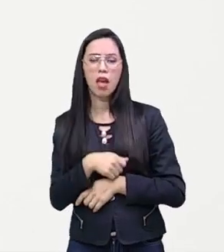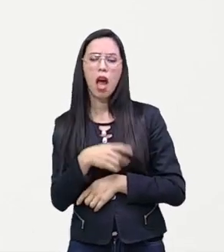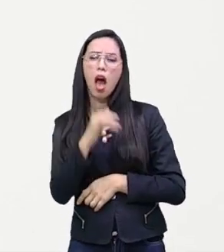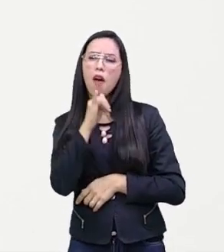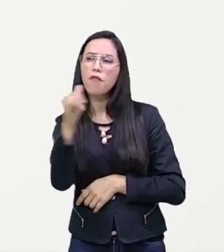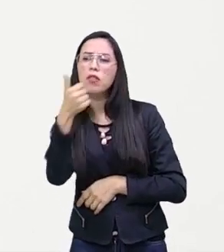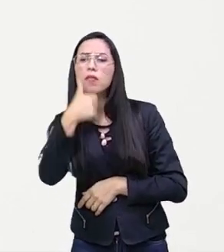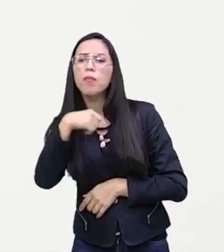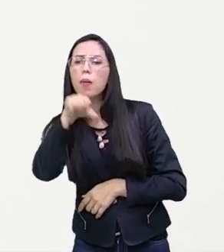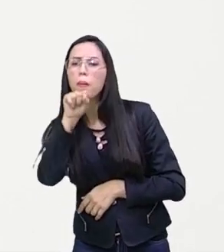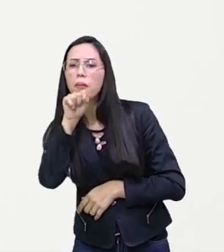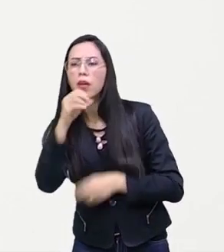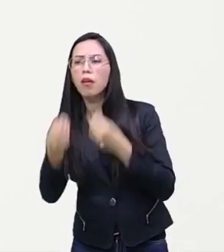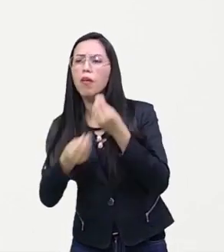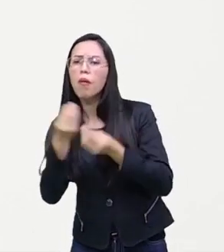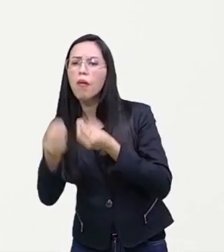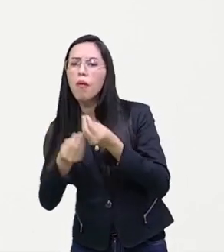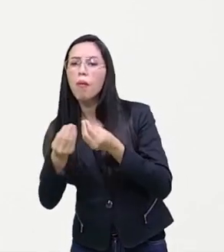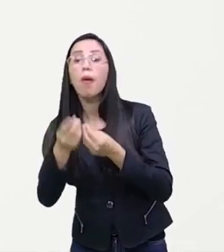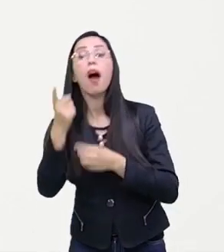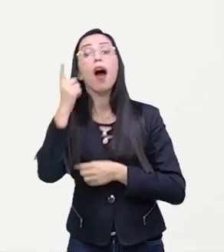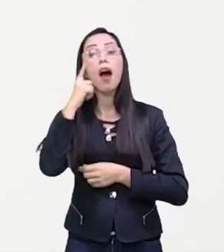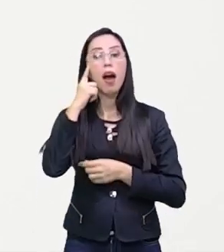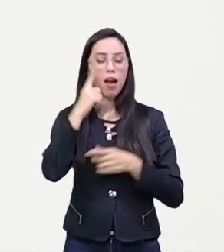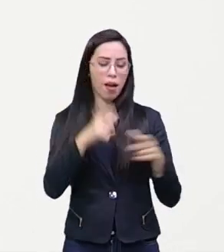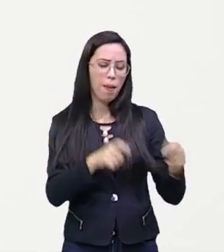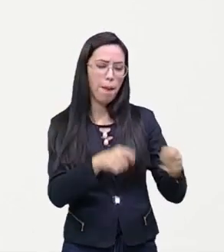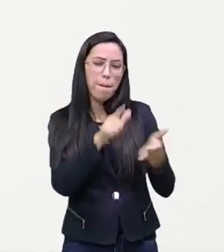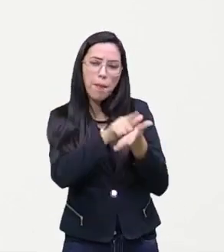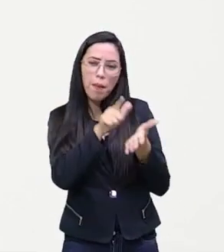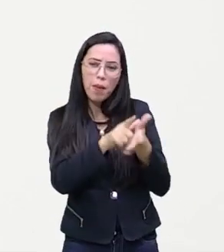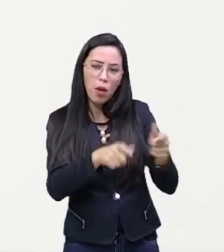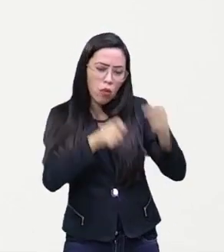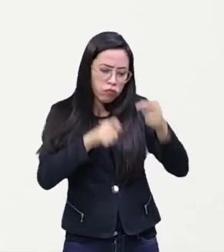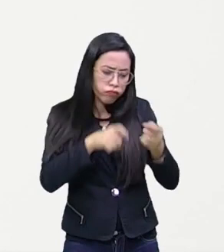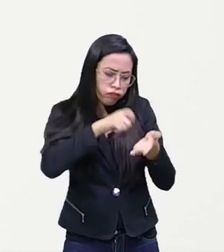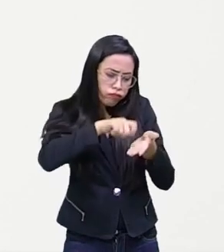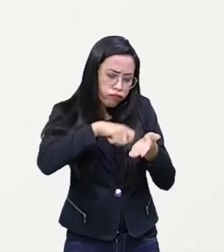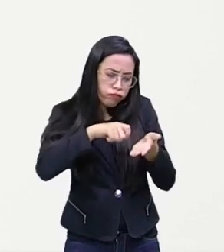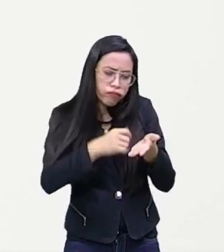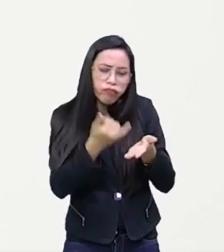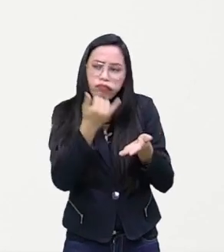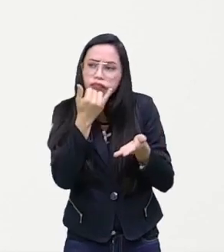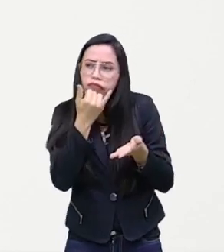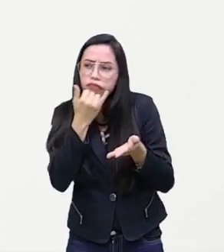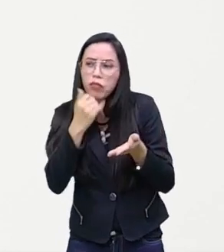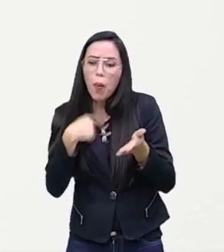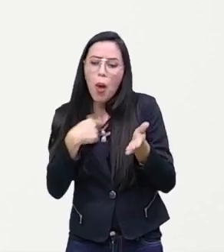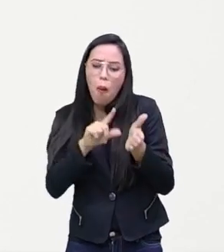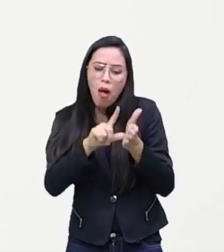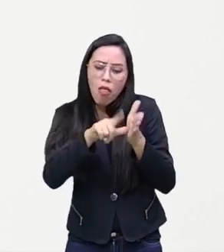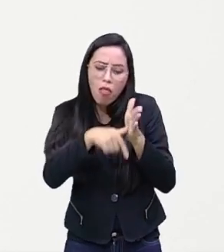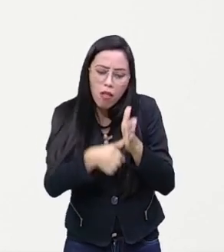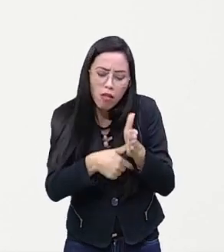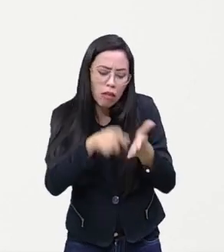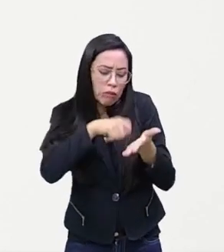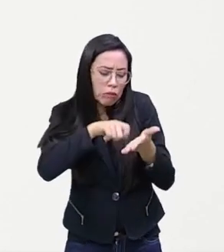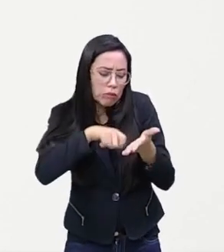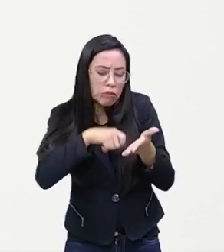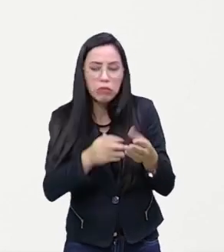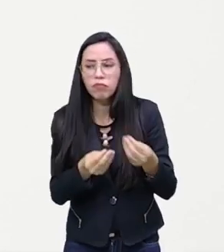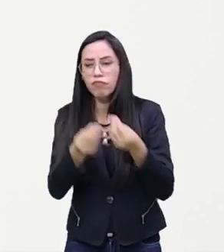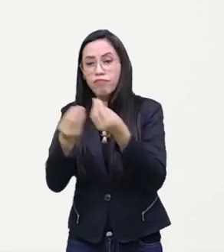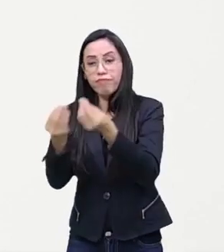faz? Deixa um bilhete ou na geladeira ou no quarto, né? Que esteja ali visível para a pessoa que você quer que leia aquele